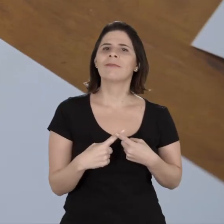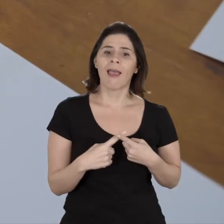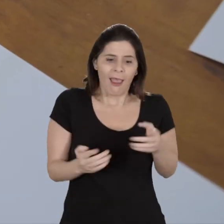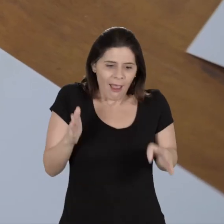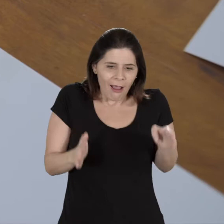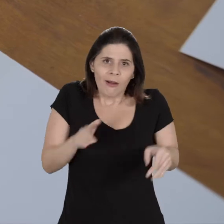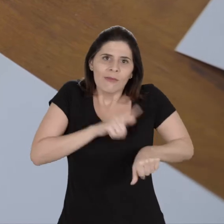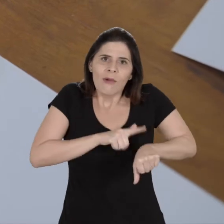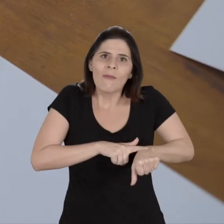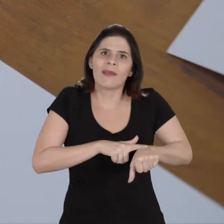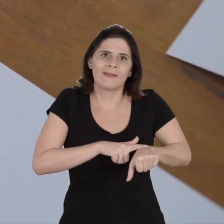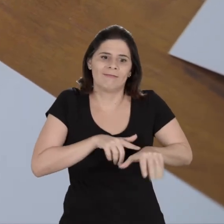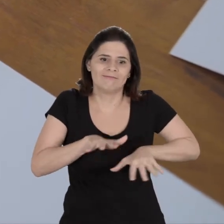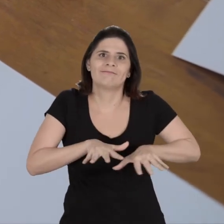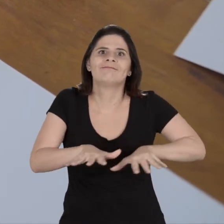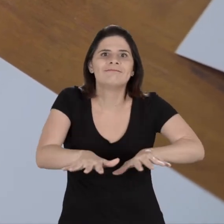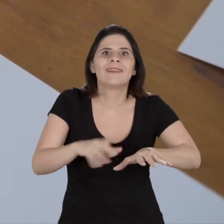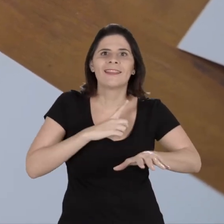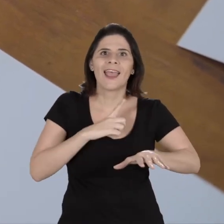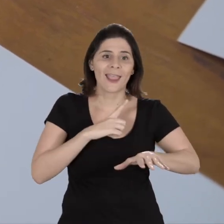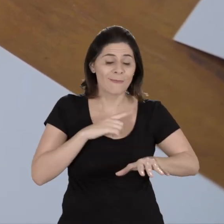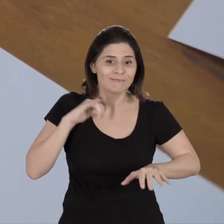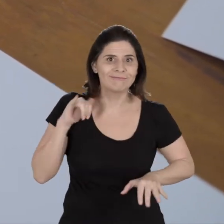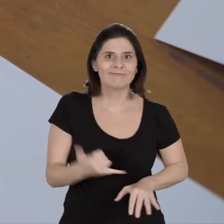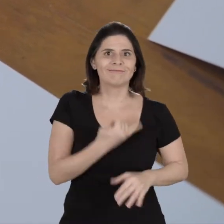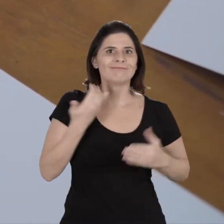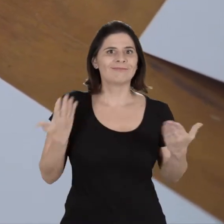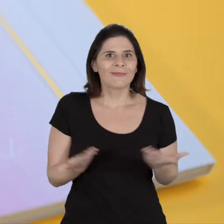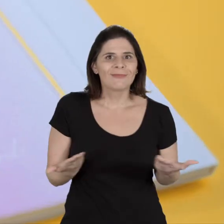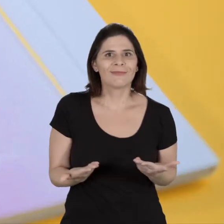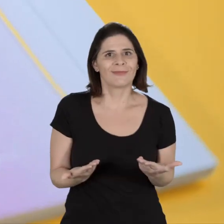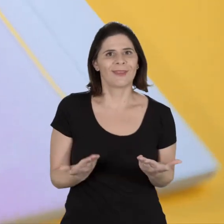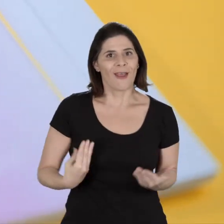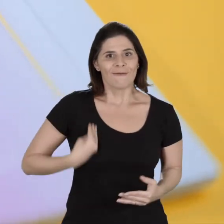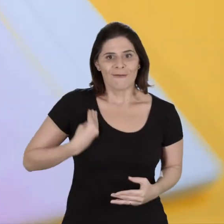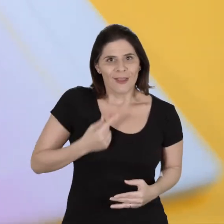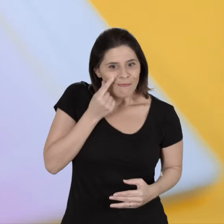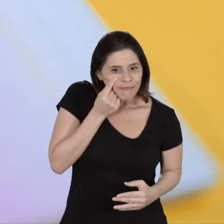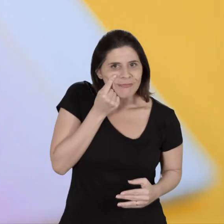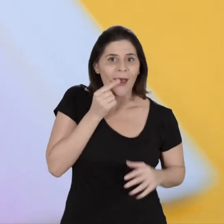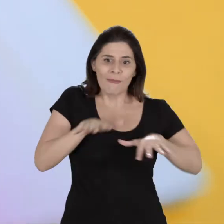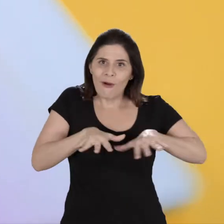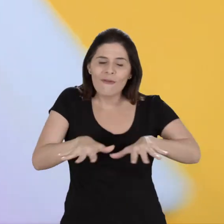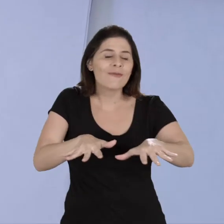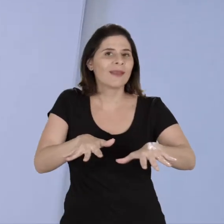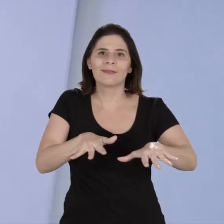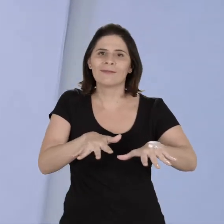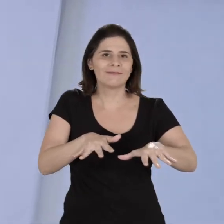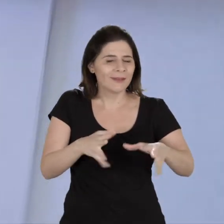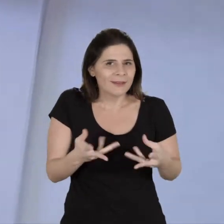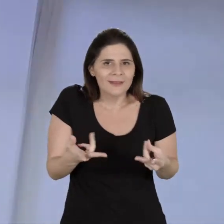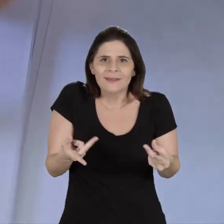onda, esse movimento que está acontecendo da publicação independente brasileira. É um movimento riquíssimo e